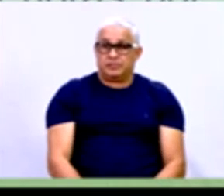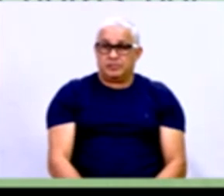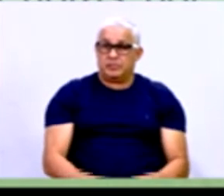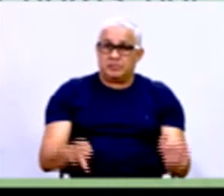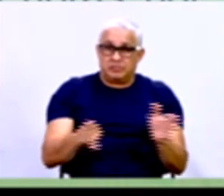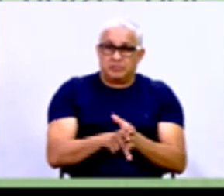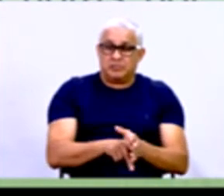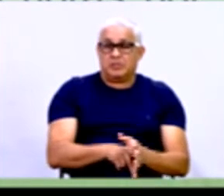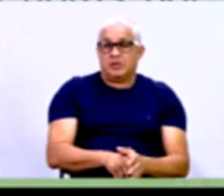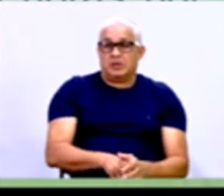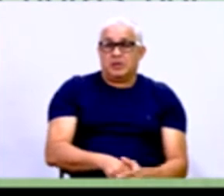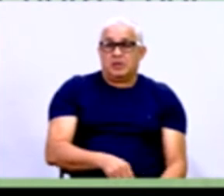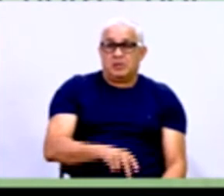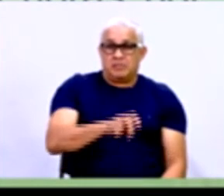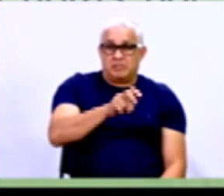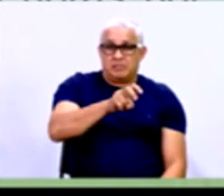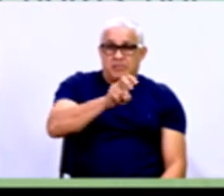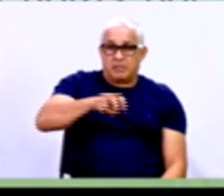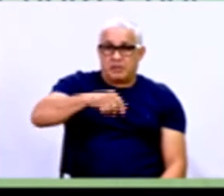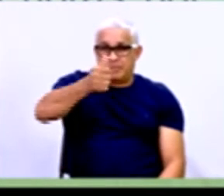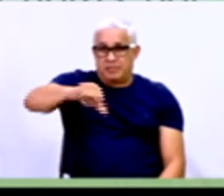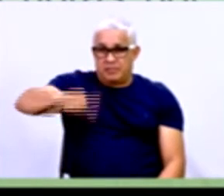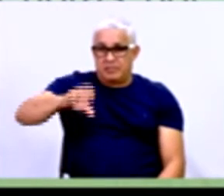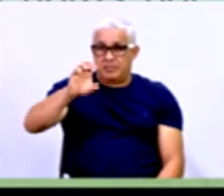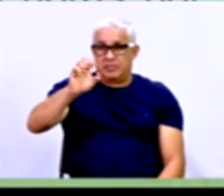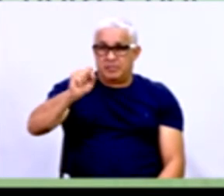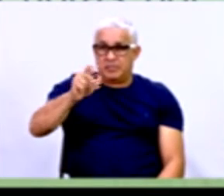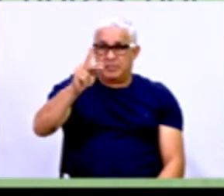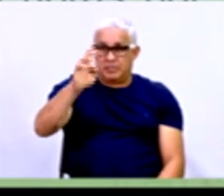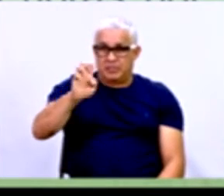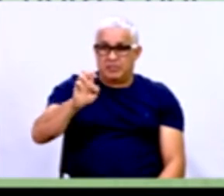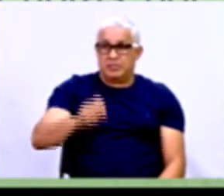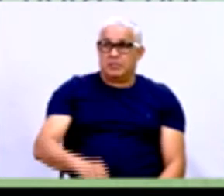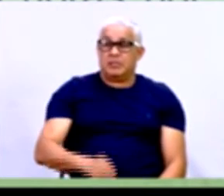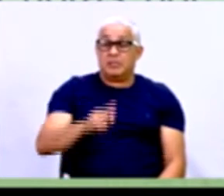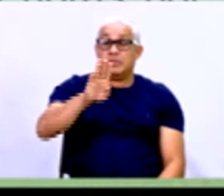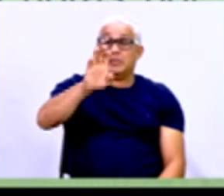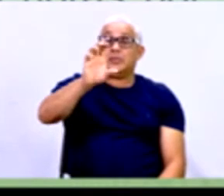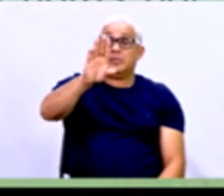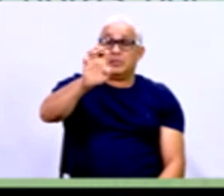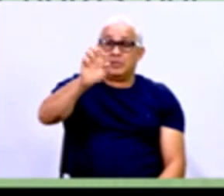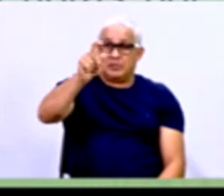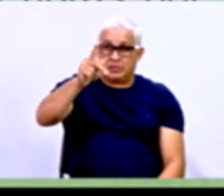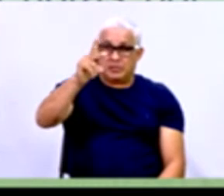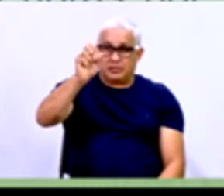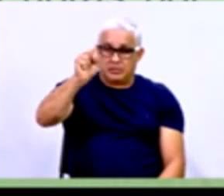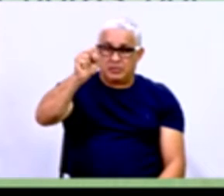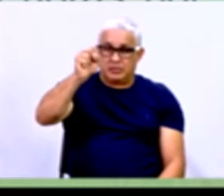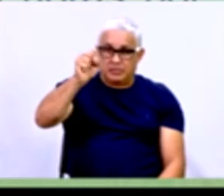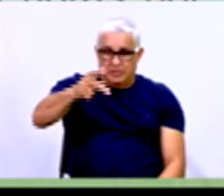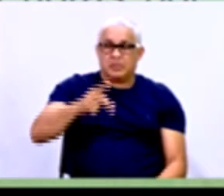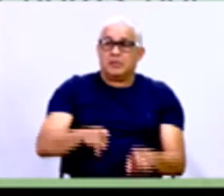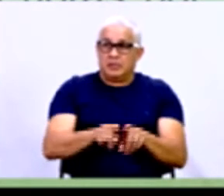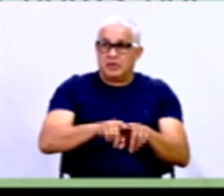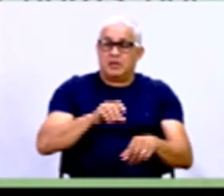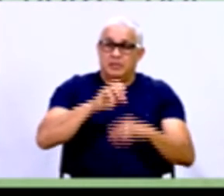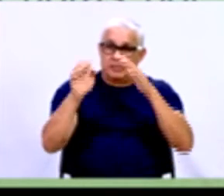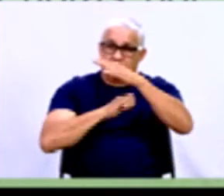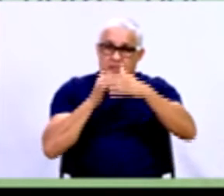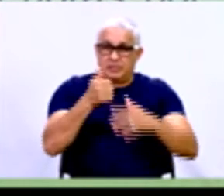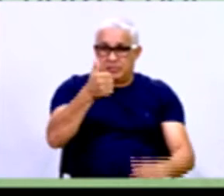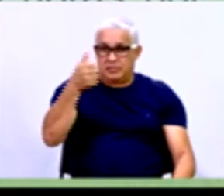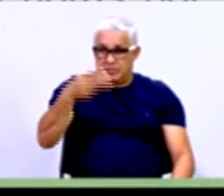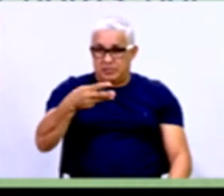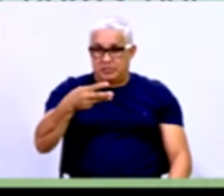bancas importantíssimas, como o caso CESP. Essa primeira questão diz o seguinte: uma empresa de manutenção com 123 empregados